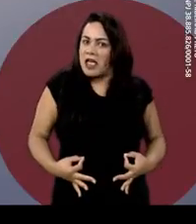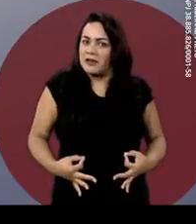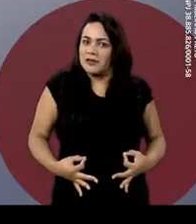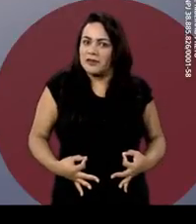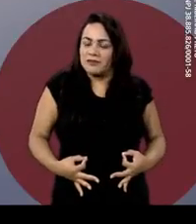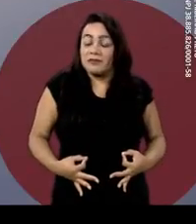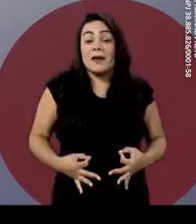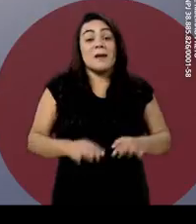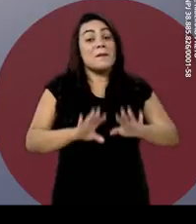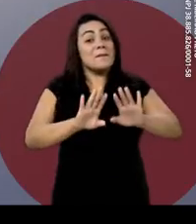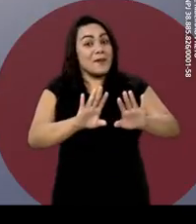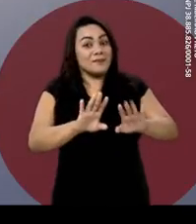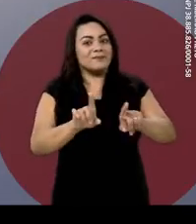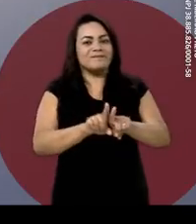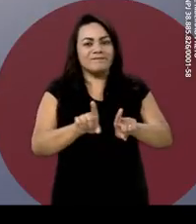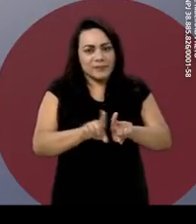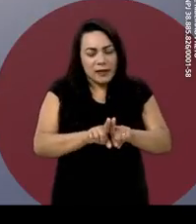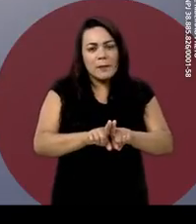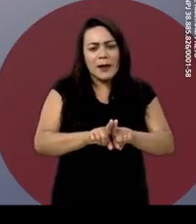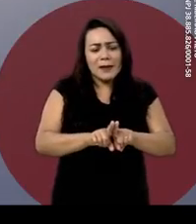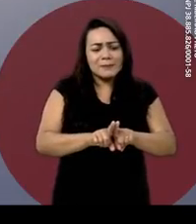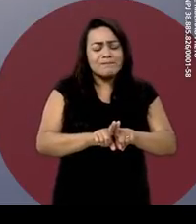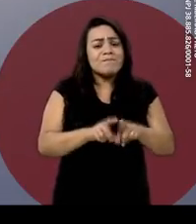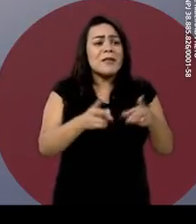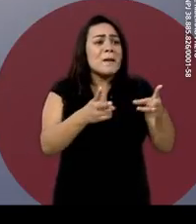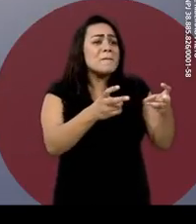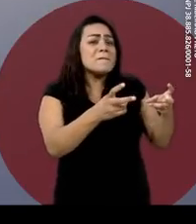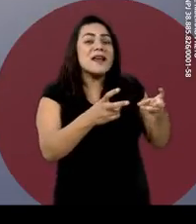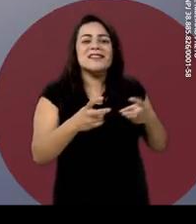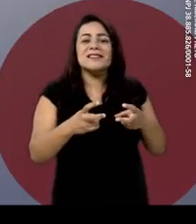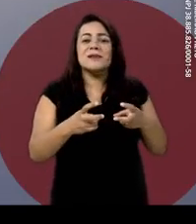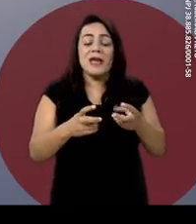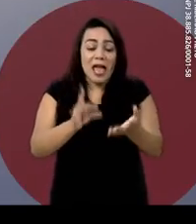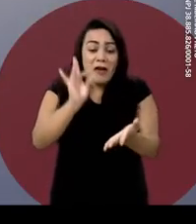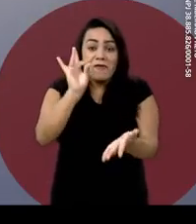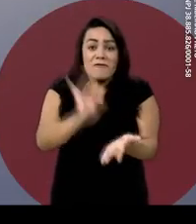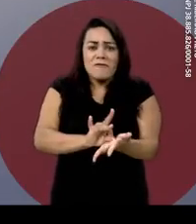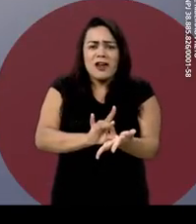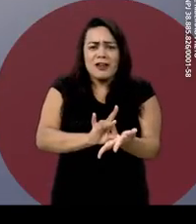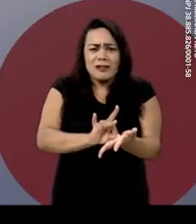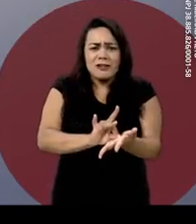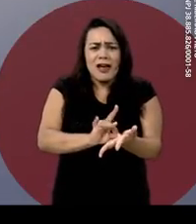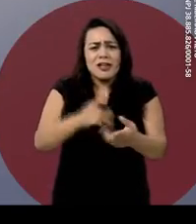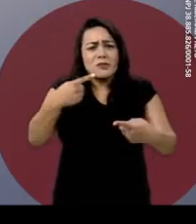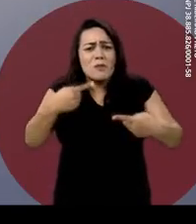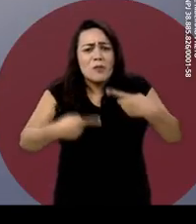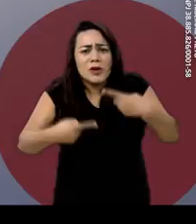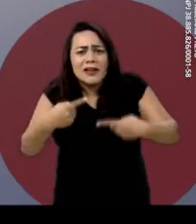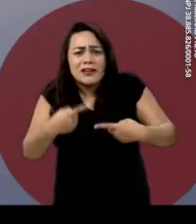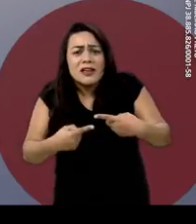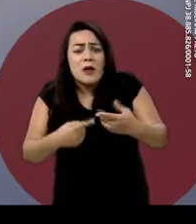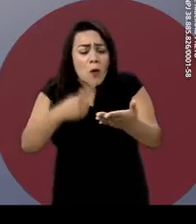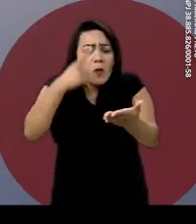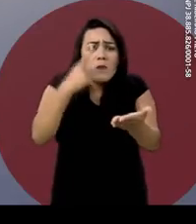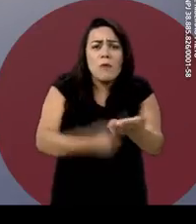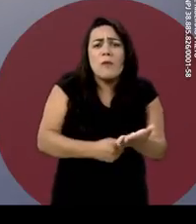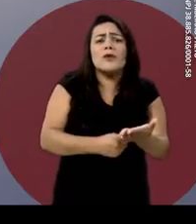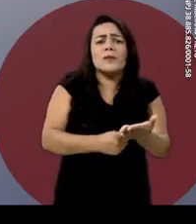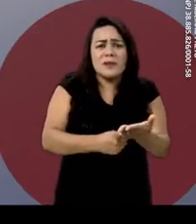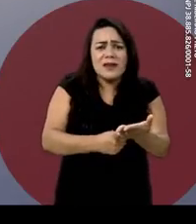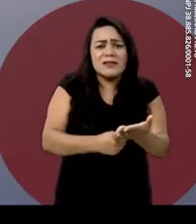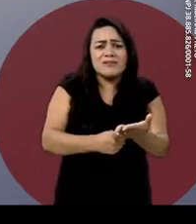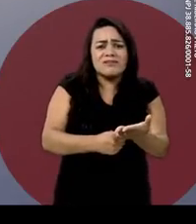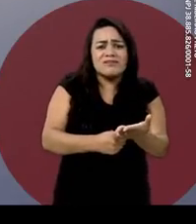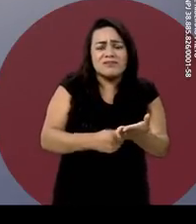conta. Mas, além disso, o que conta, e muito, é a coerência política,